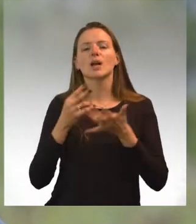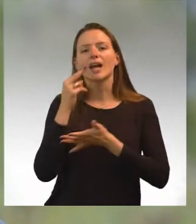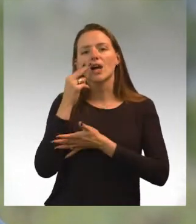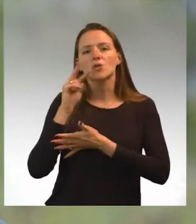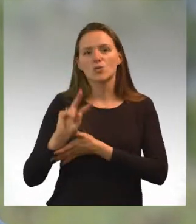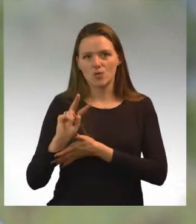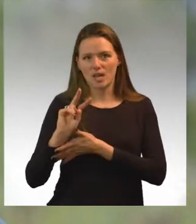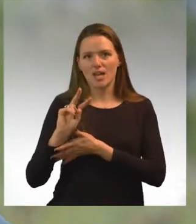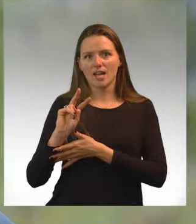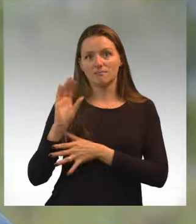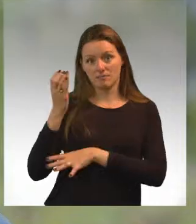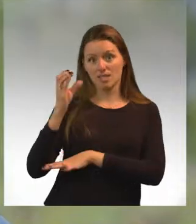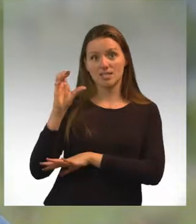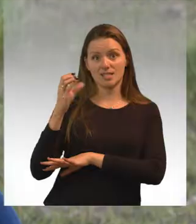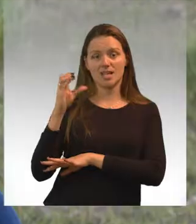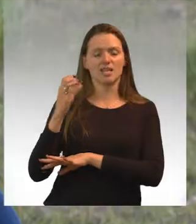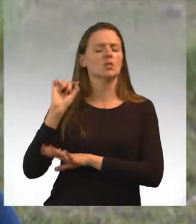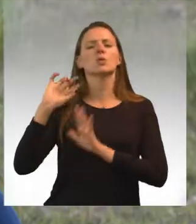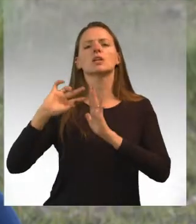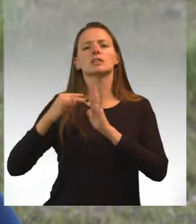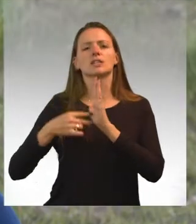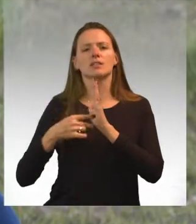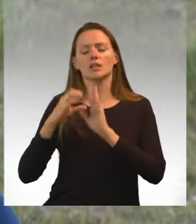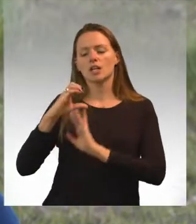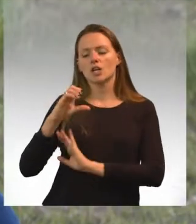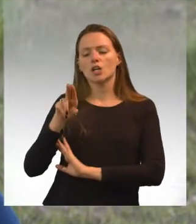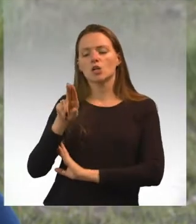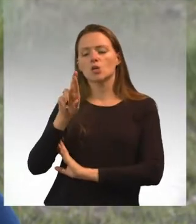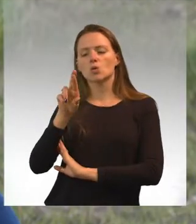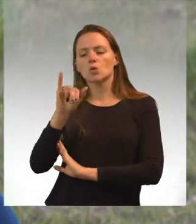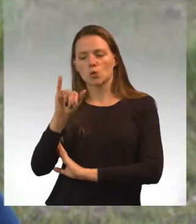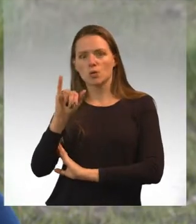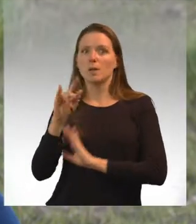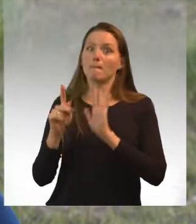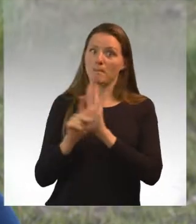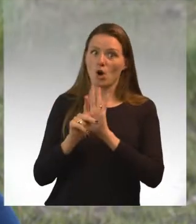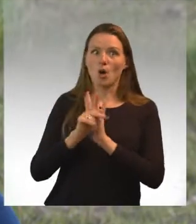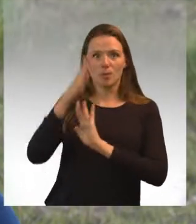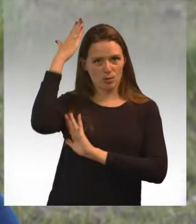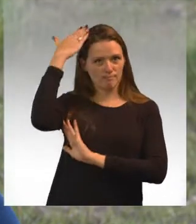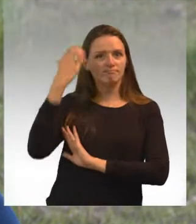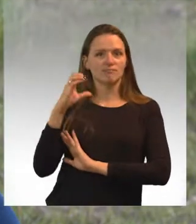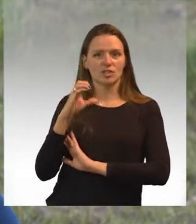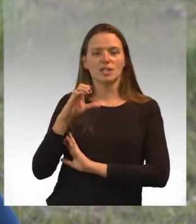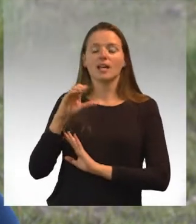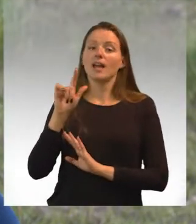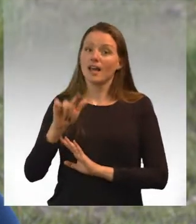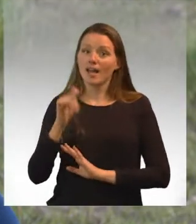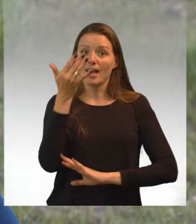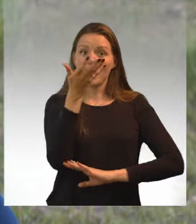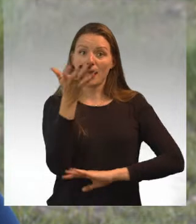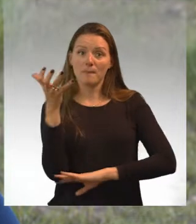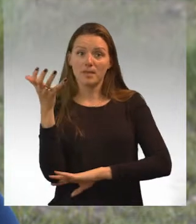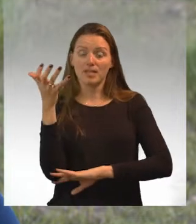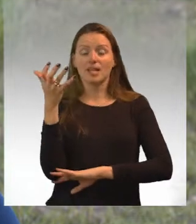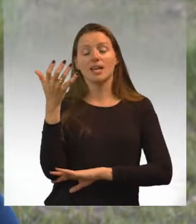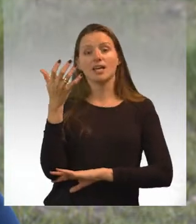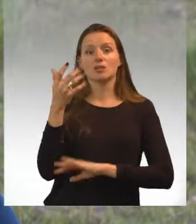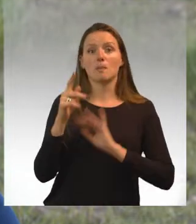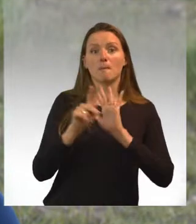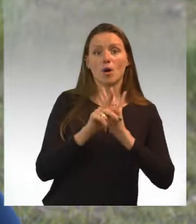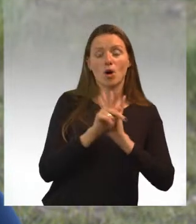que significa, porque Curi, de Curitiba, né, é pinheiro do Paraná, é